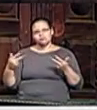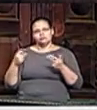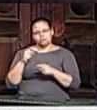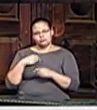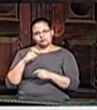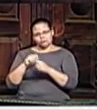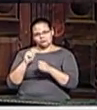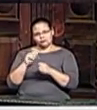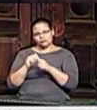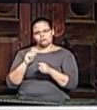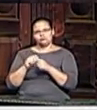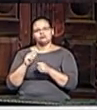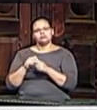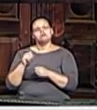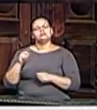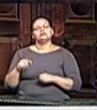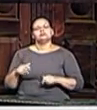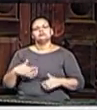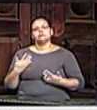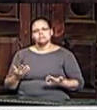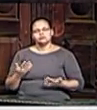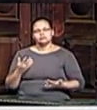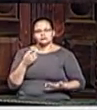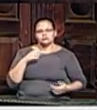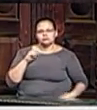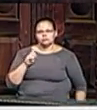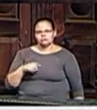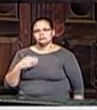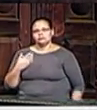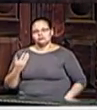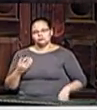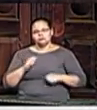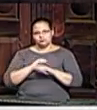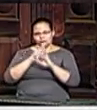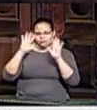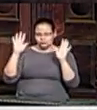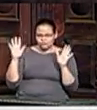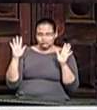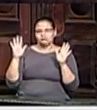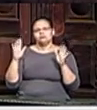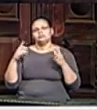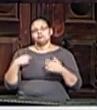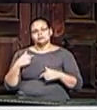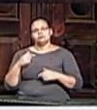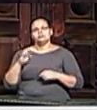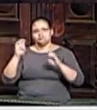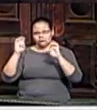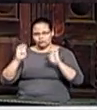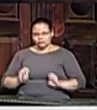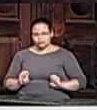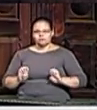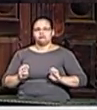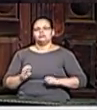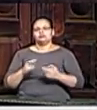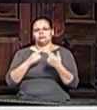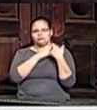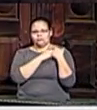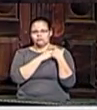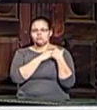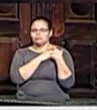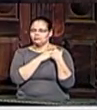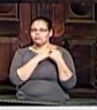Inclusive, hoje, ouvi várias intervenções aqui em plenário, falando de redução de despesas. Por que não se